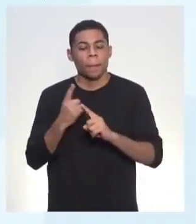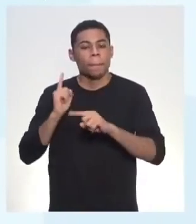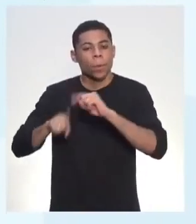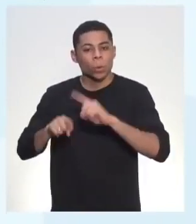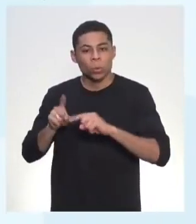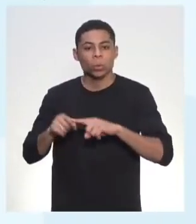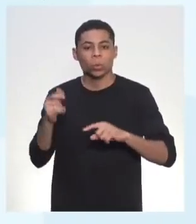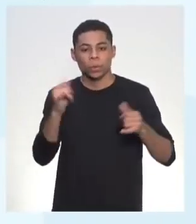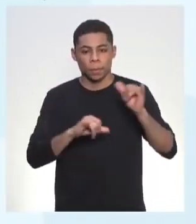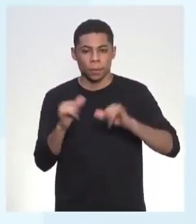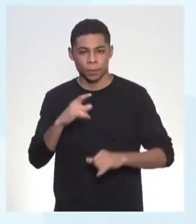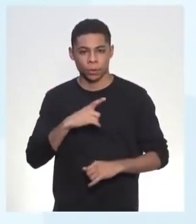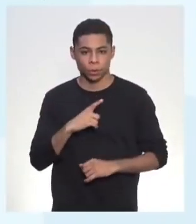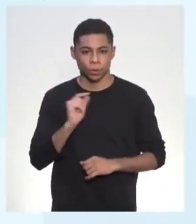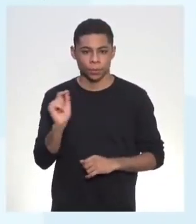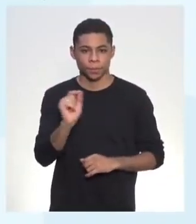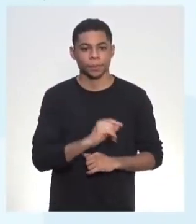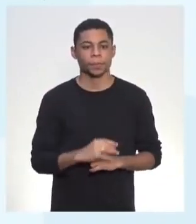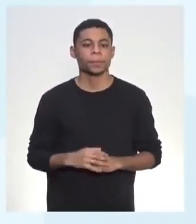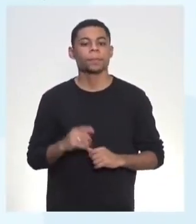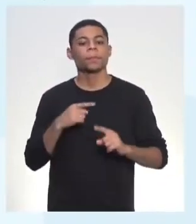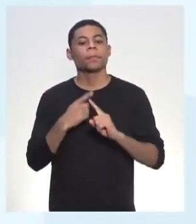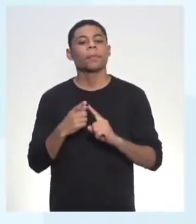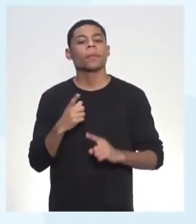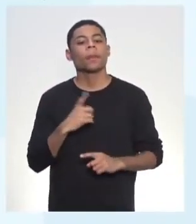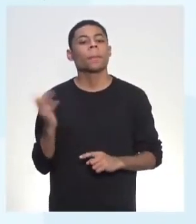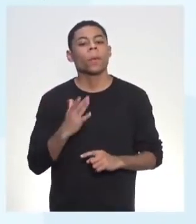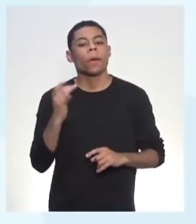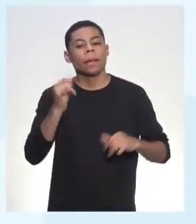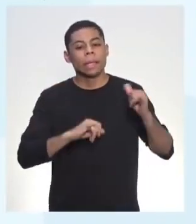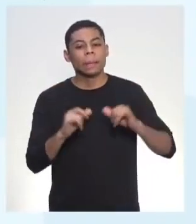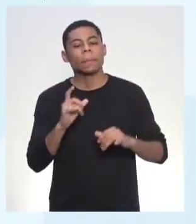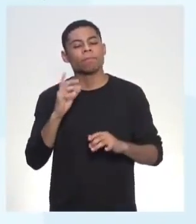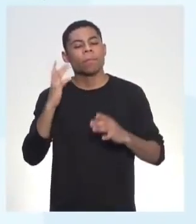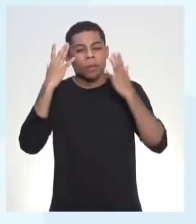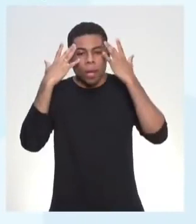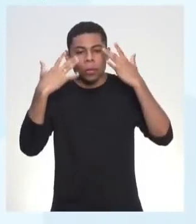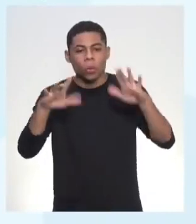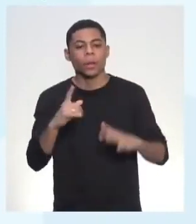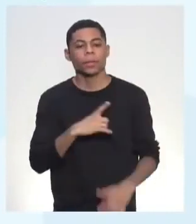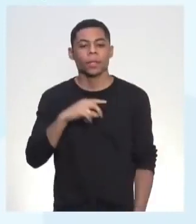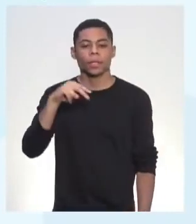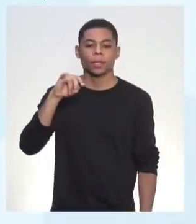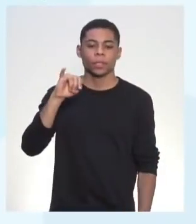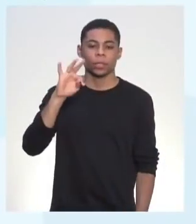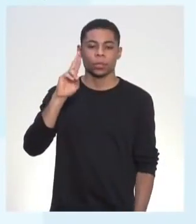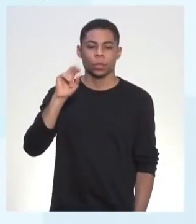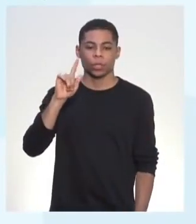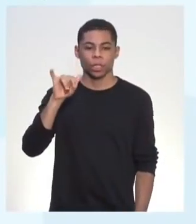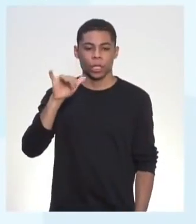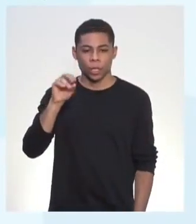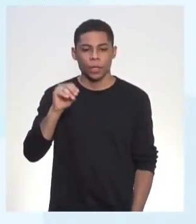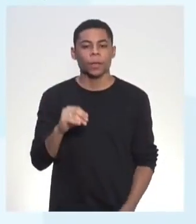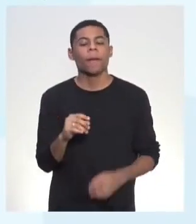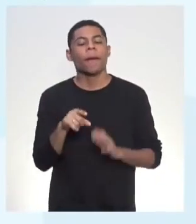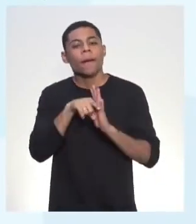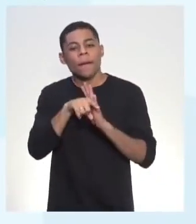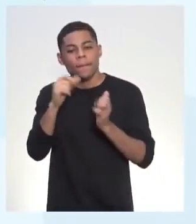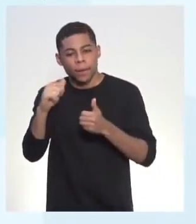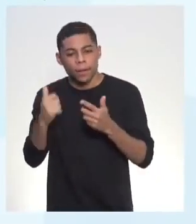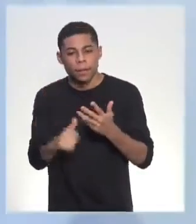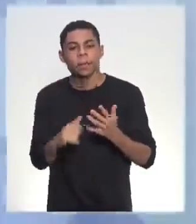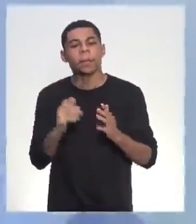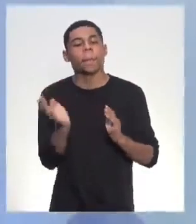químicas, processos químicos em sistemas naturais produtivos que utilizam nitrogênio, avaliação, produção e consumo de